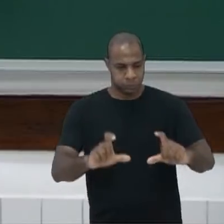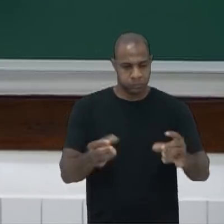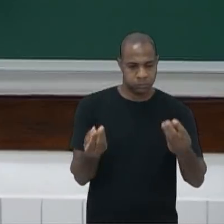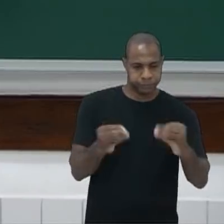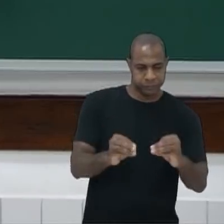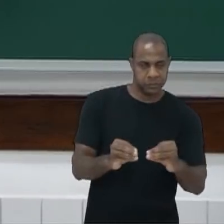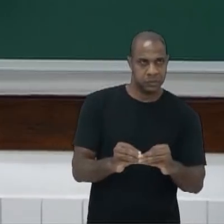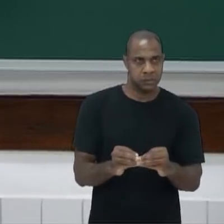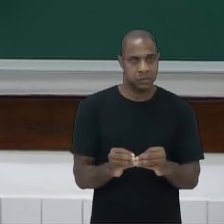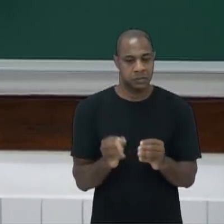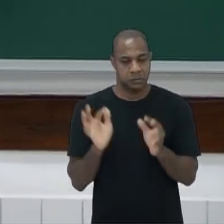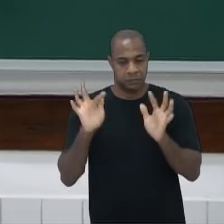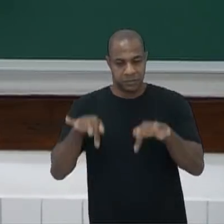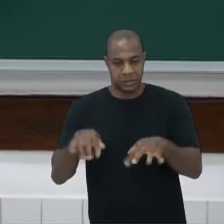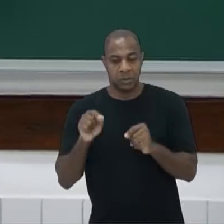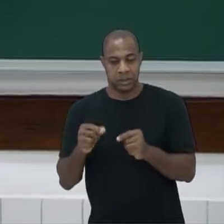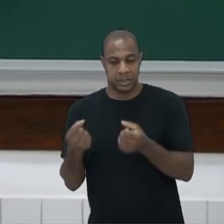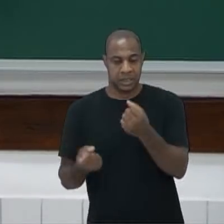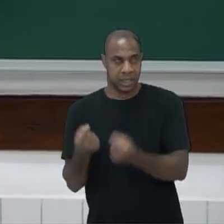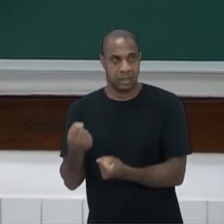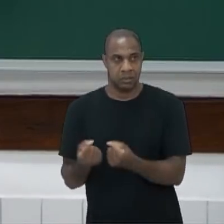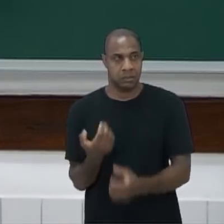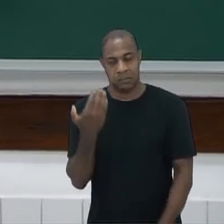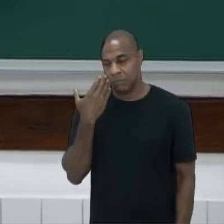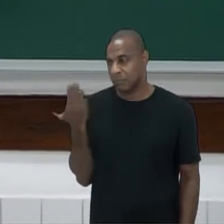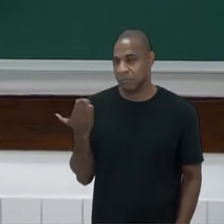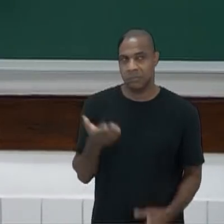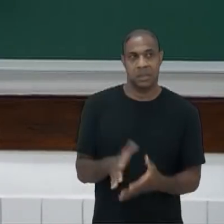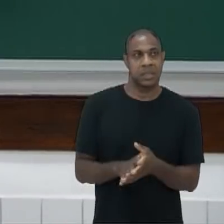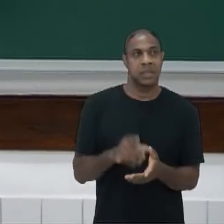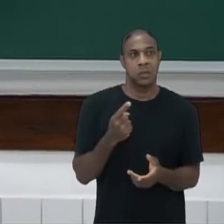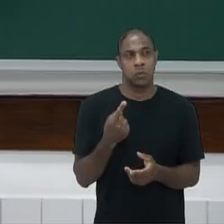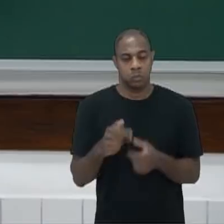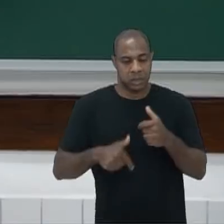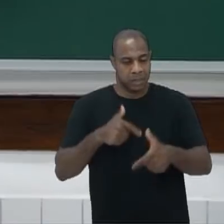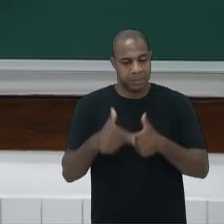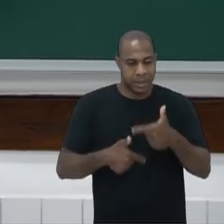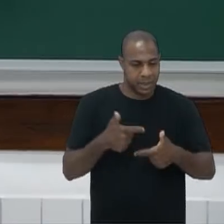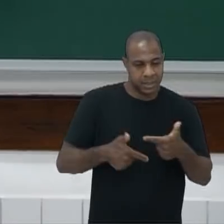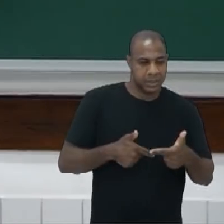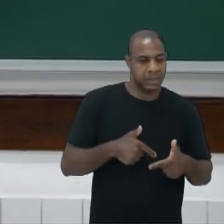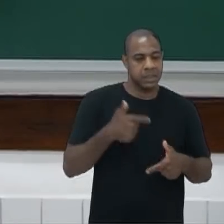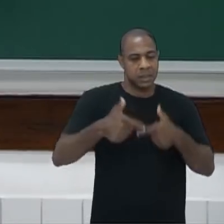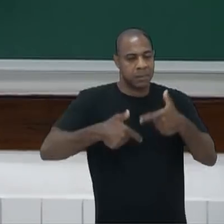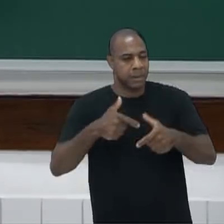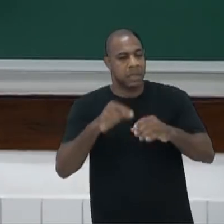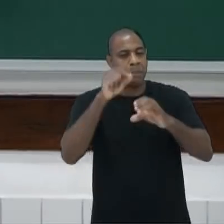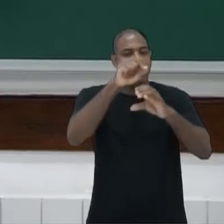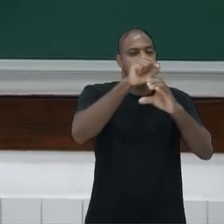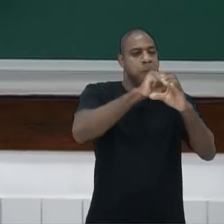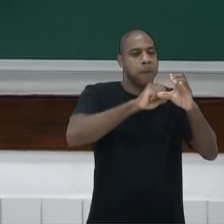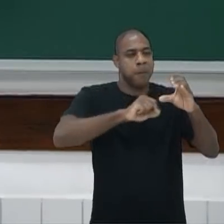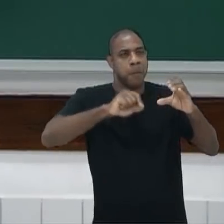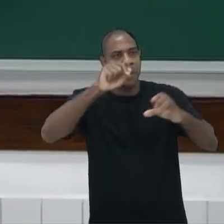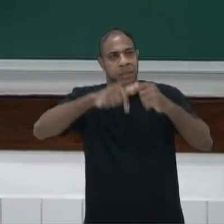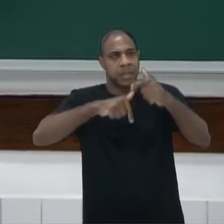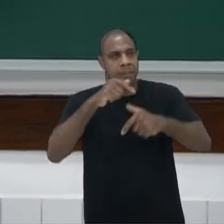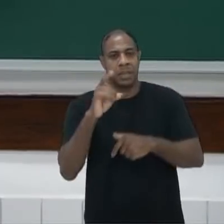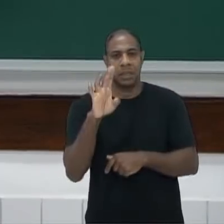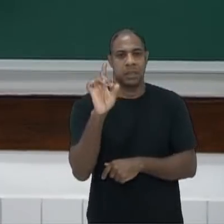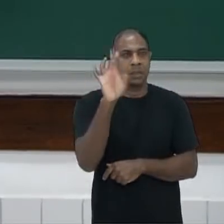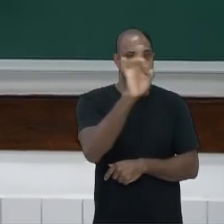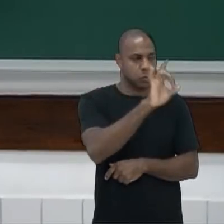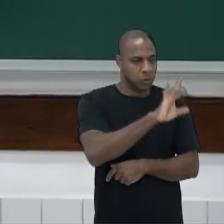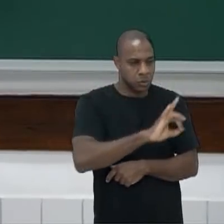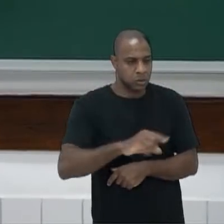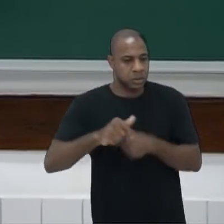tenho um carro. Aqui é a mesma coisa na célula. Uma faz uma função, outra estrutura faz outra função, outra estrutura faz uma função.